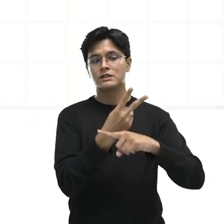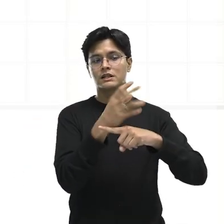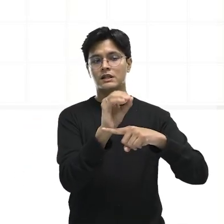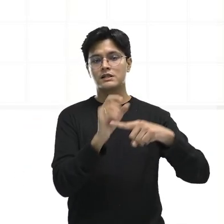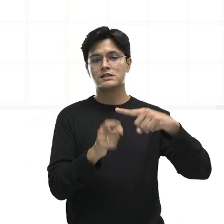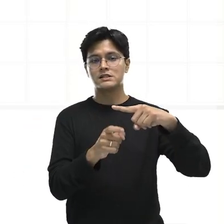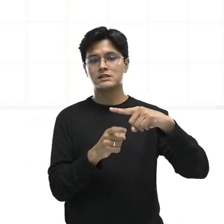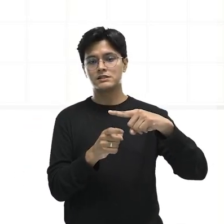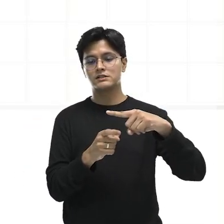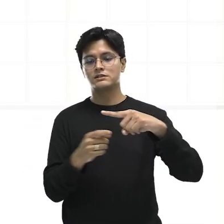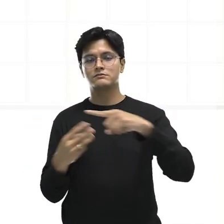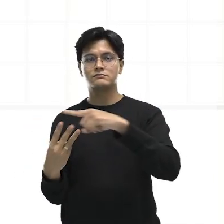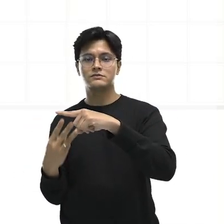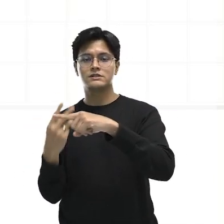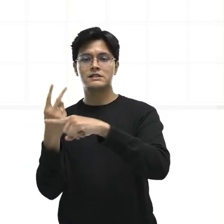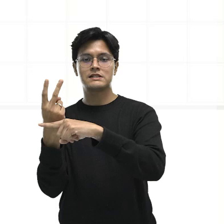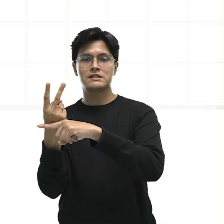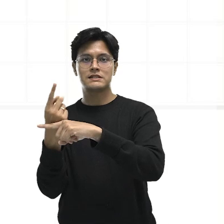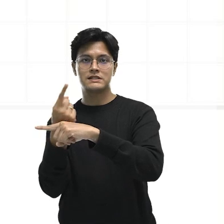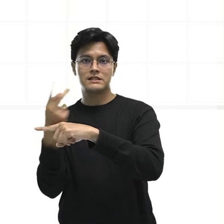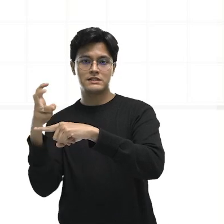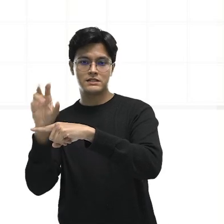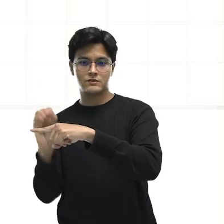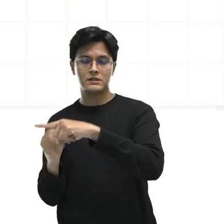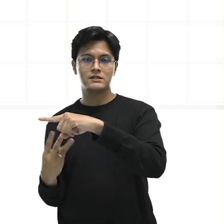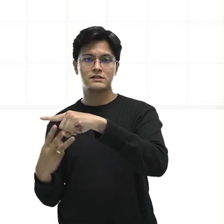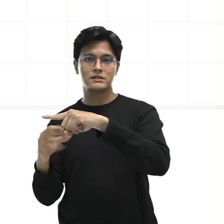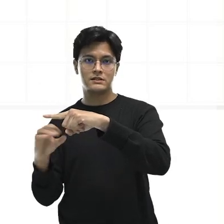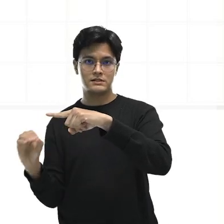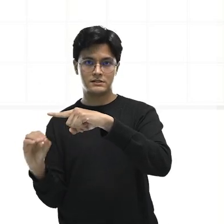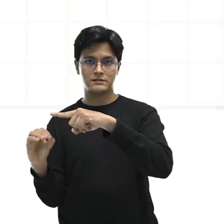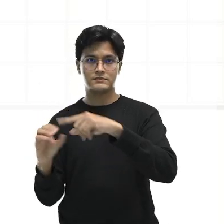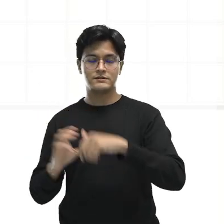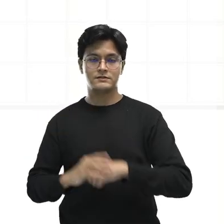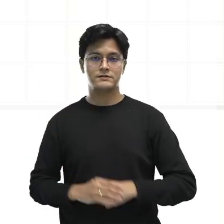km? Para viajar